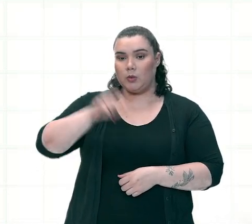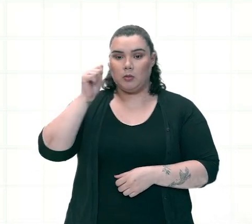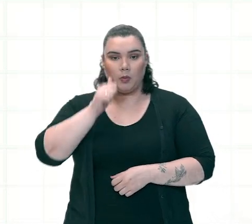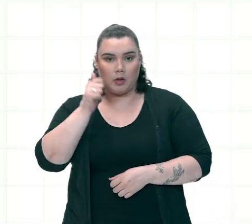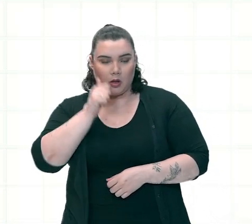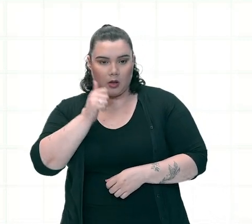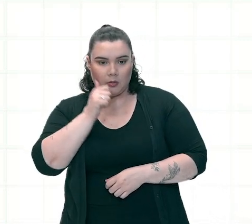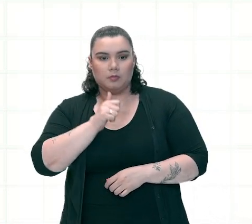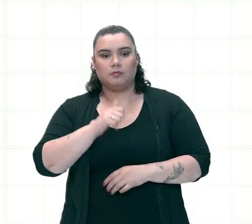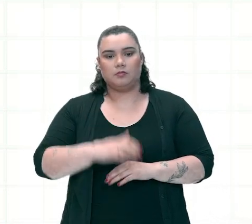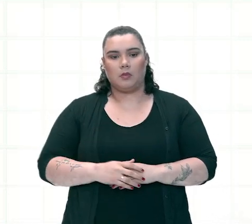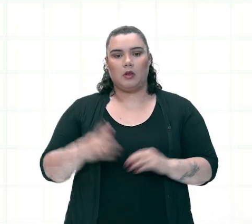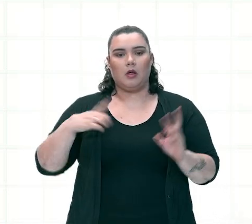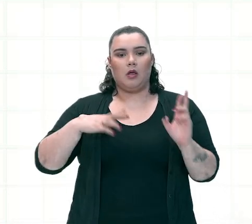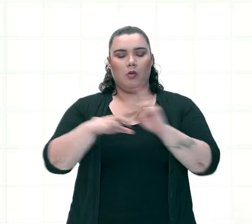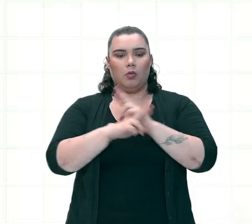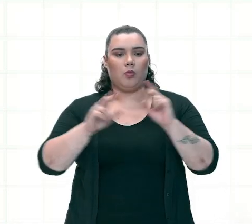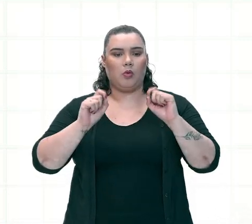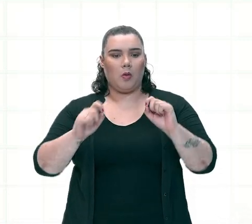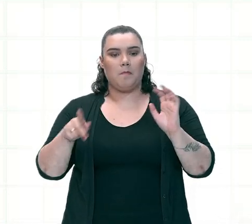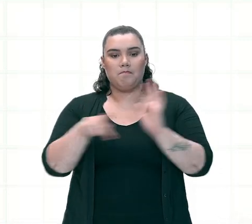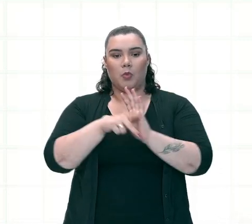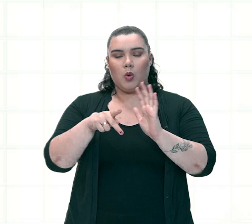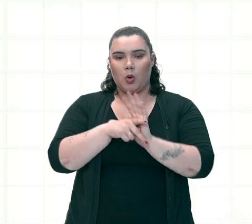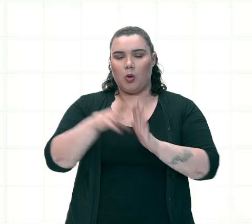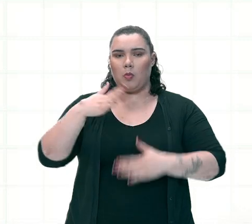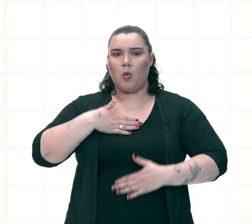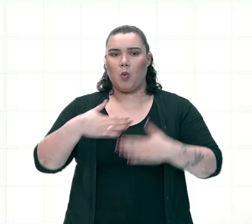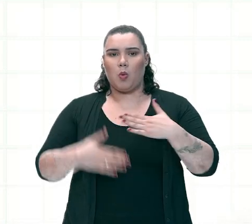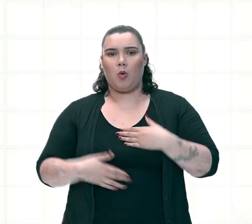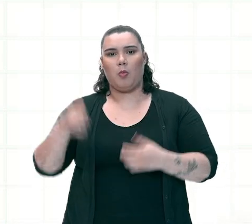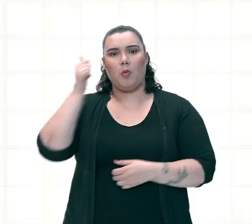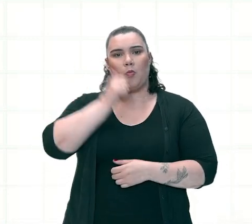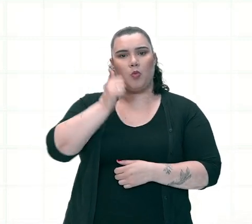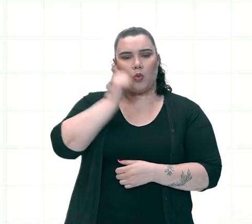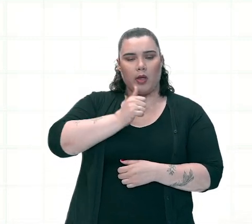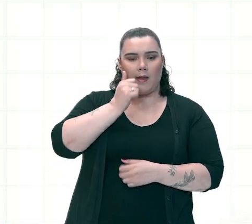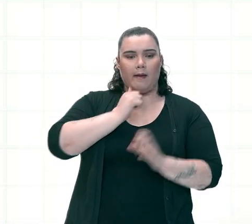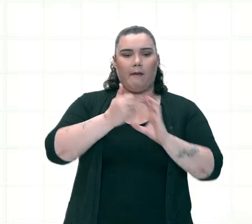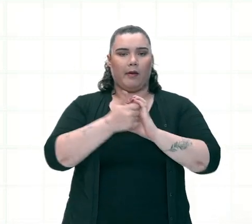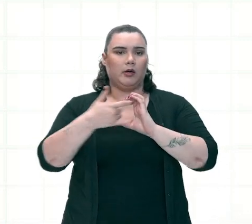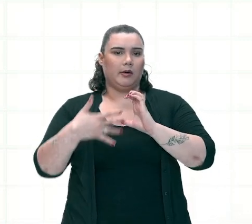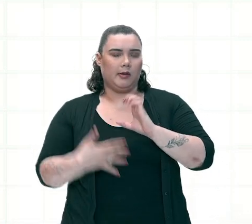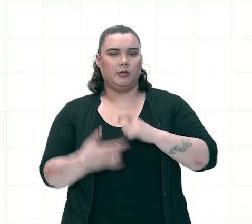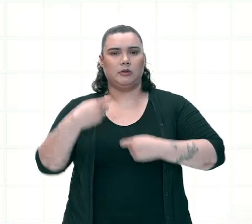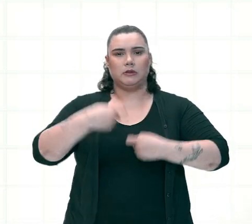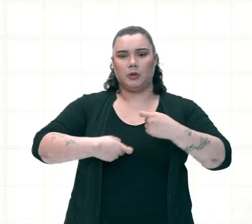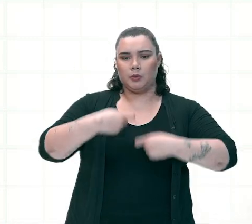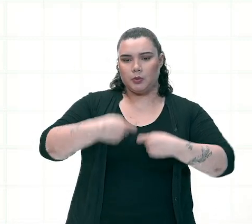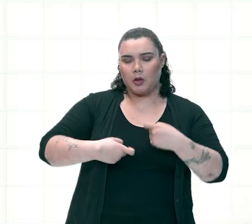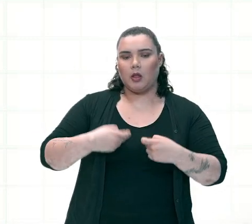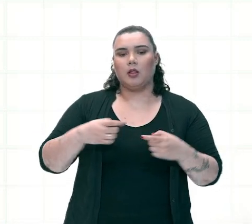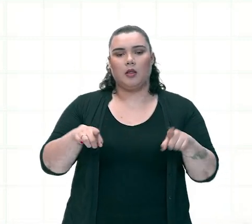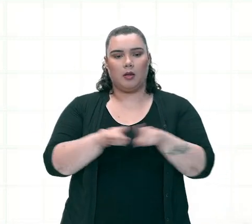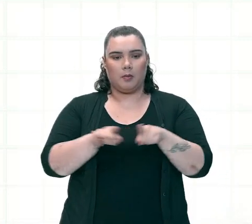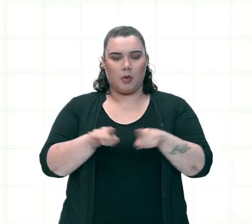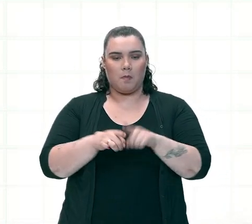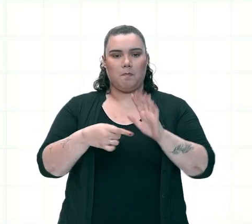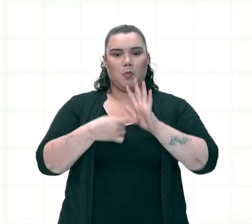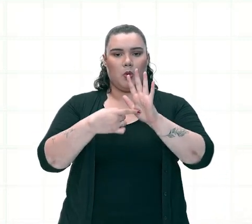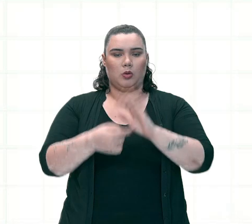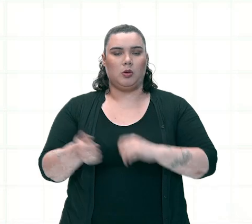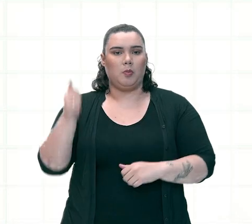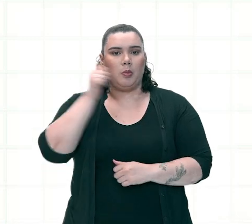O estrógeno também está relacionado com o desenvolvimento dos caracteres sexuais secundários femininos, né? E ela que vai trazer